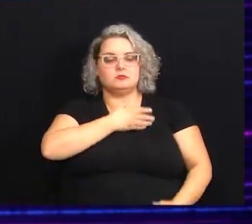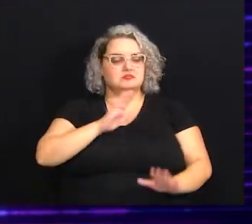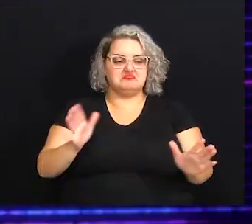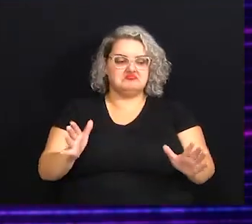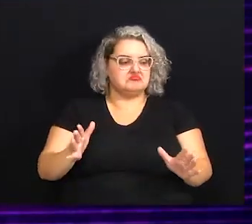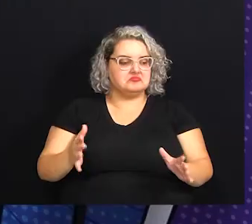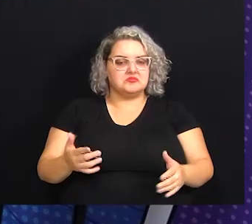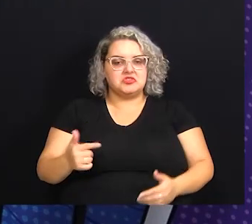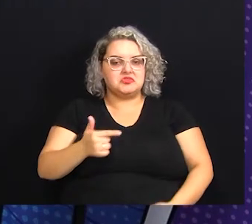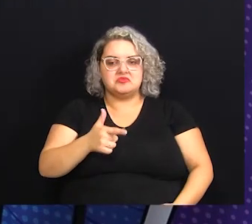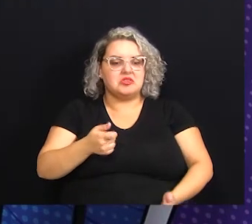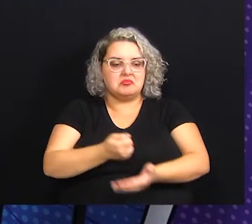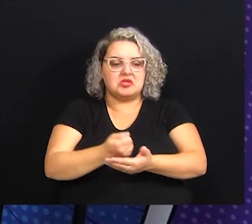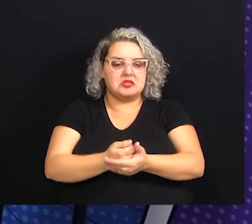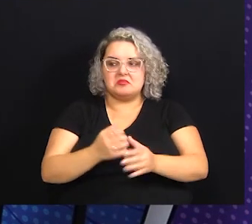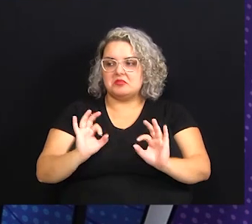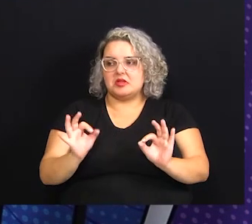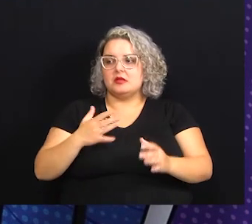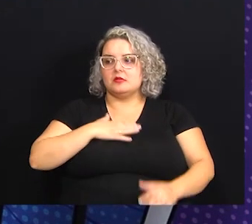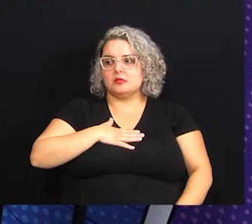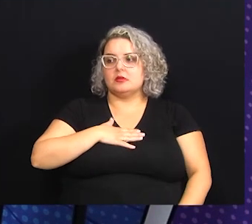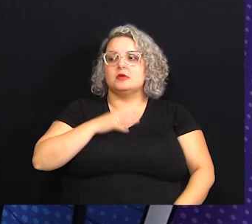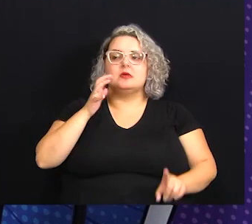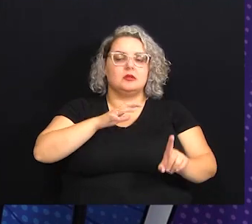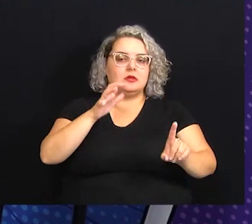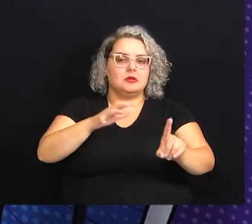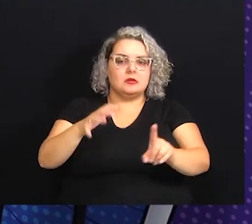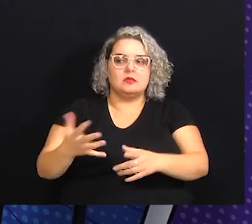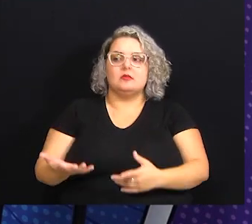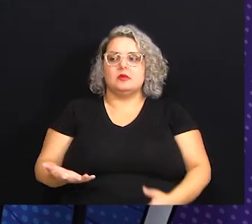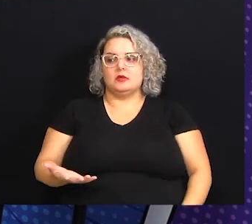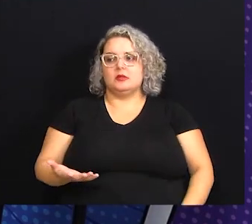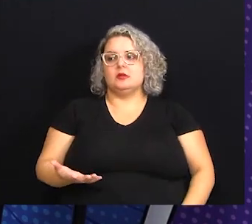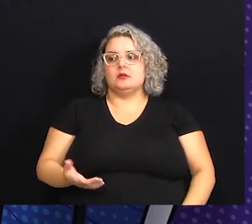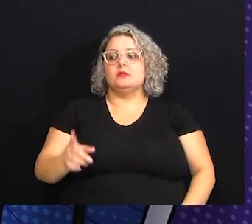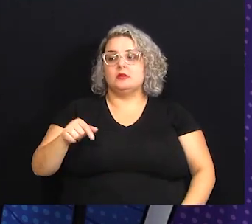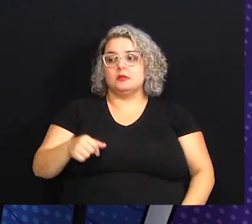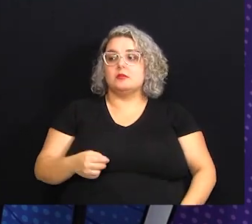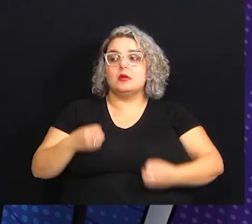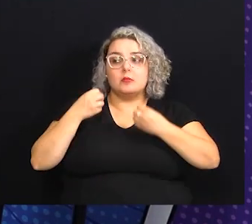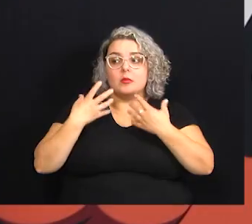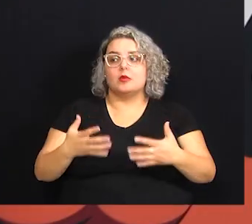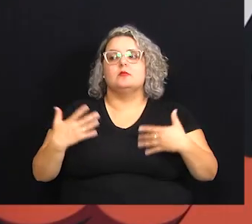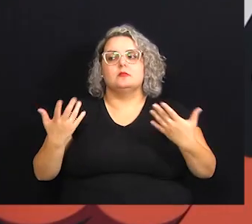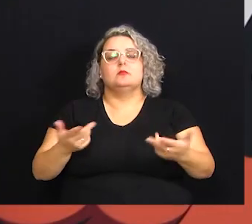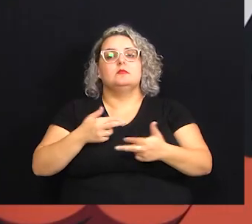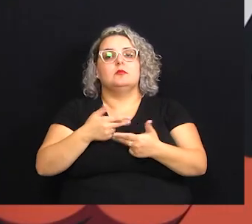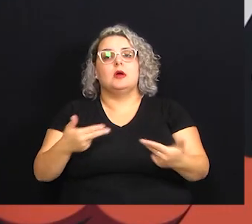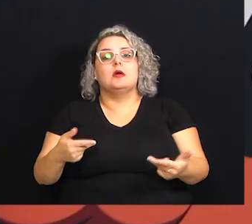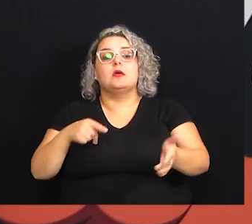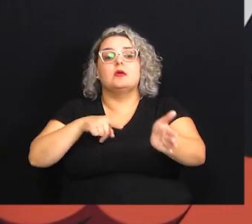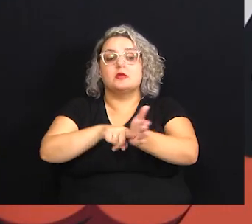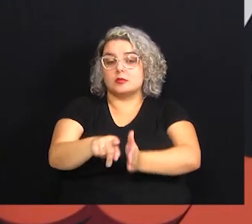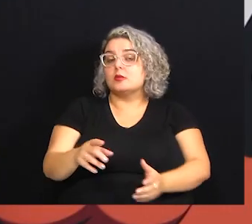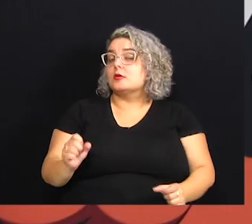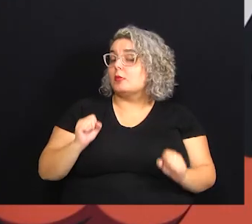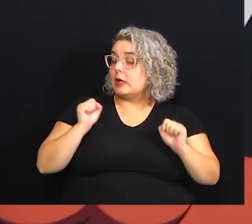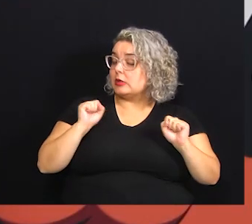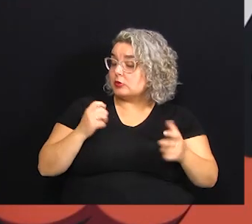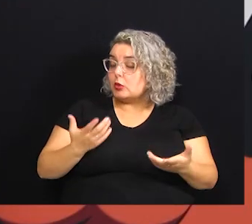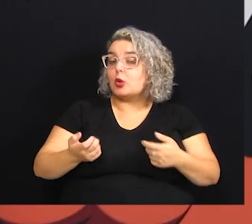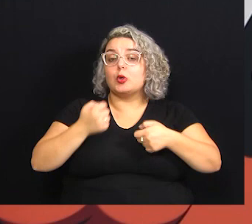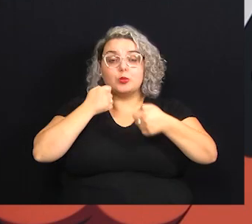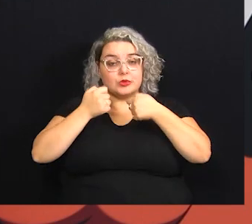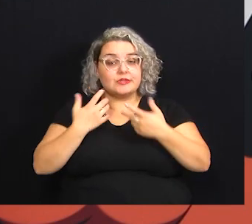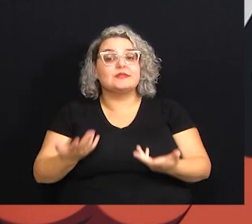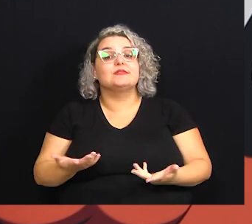devem nada a mim, estão se vendo profundamente afetadas pela história que ele conduz. Então, isso é muito promissor. Uma coisa que eu gosto de perguntar para os